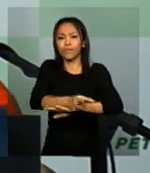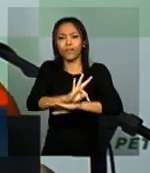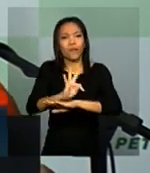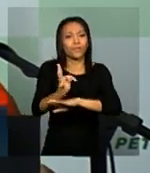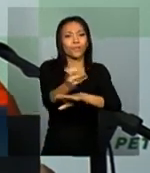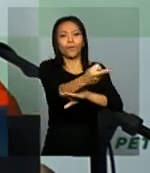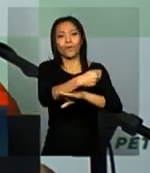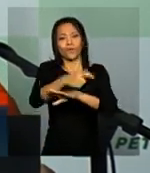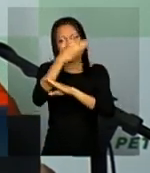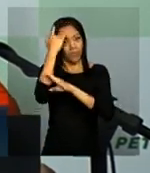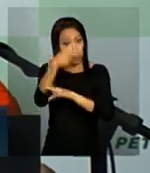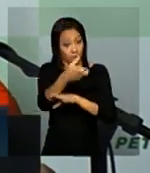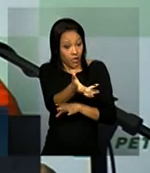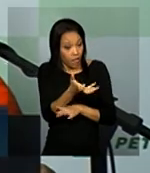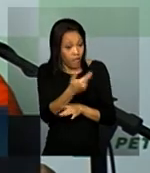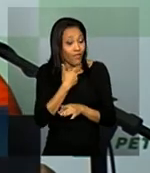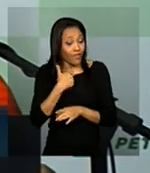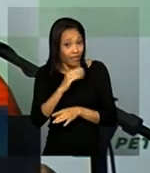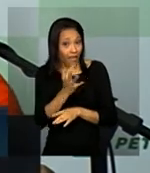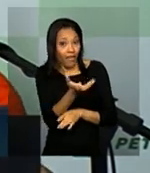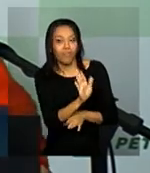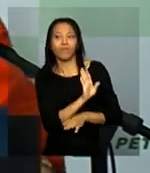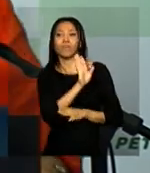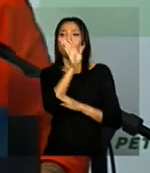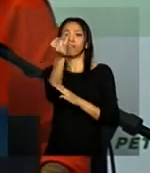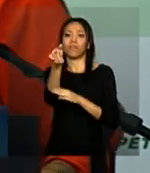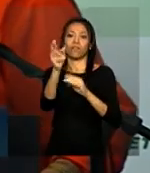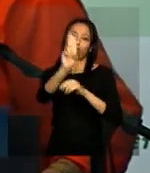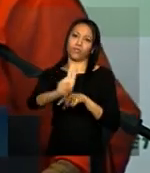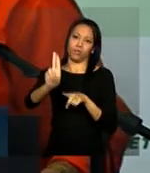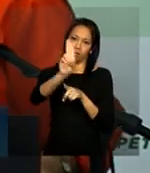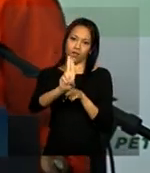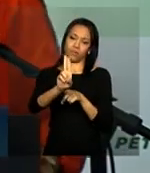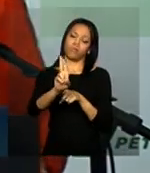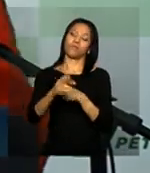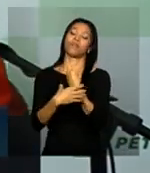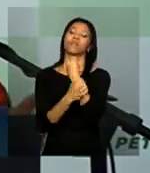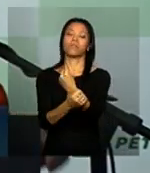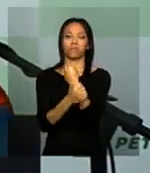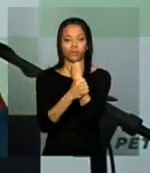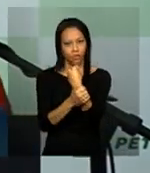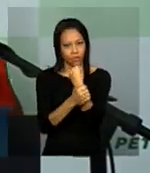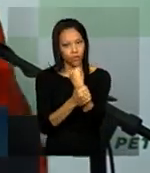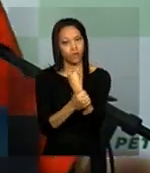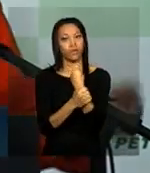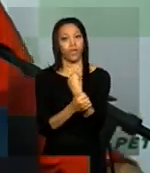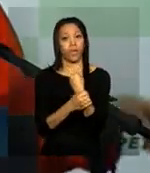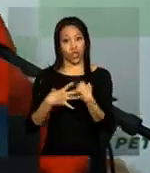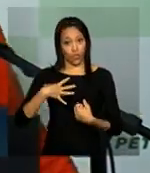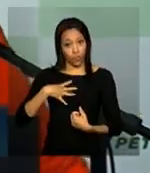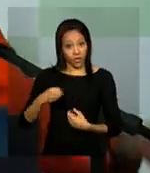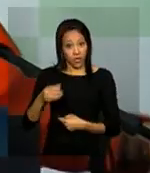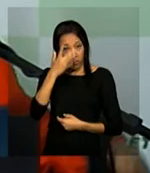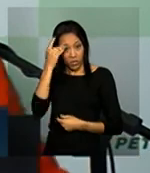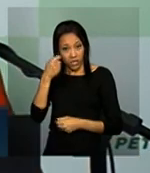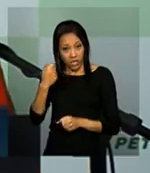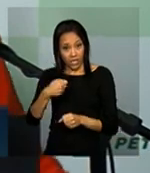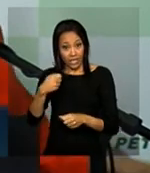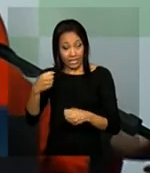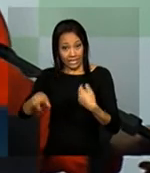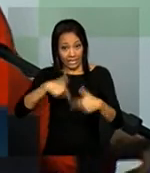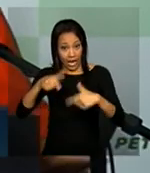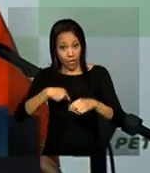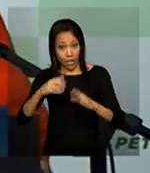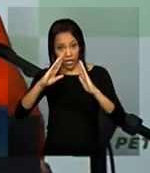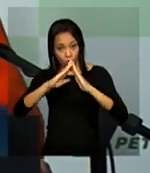que quiserem entrar na universidade. Nós temos de garantir que o filho do pedreiro pode virar